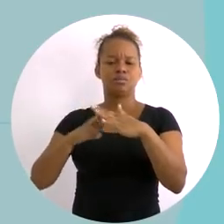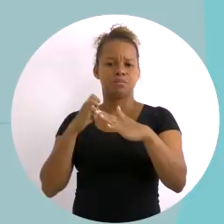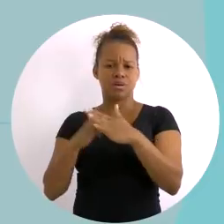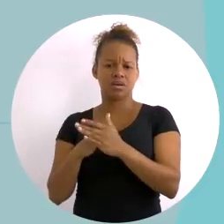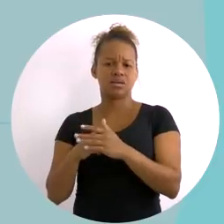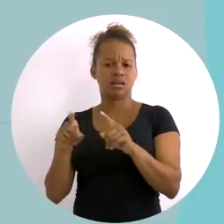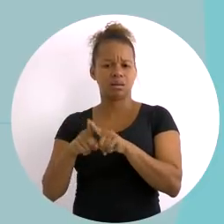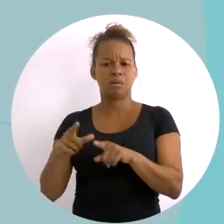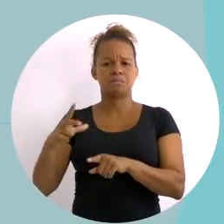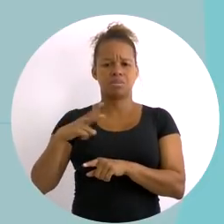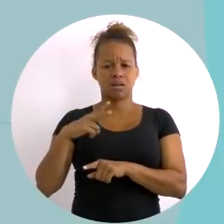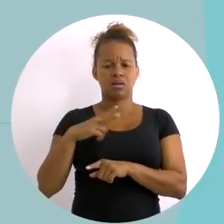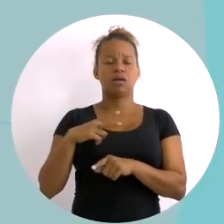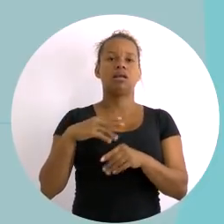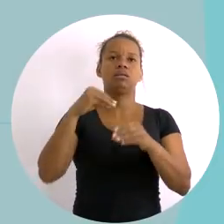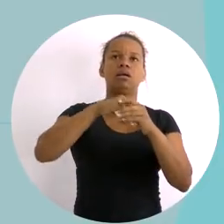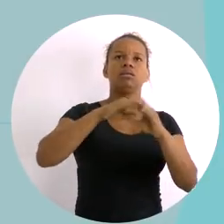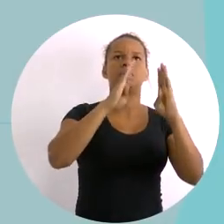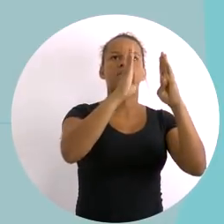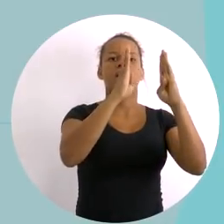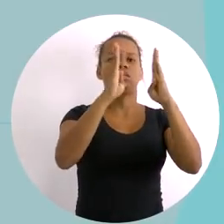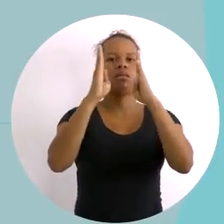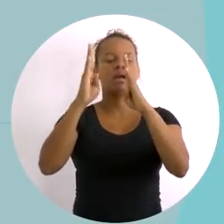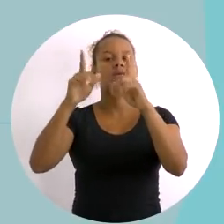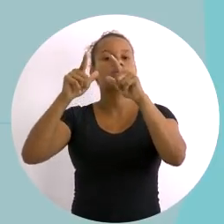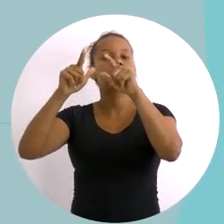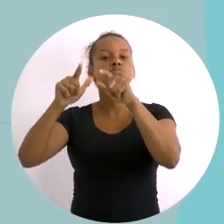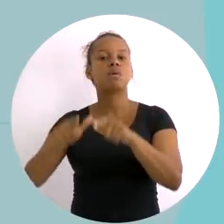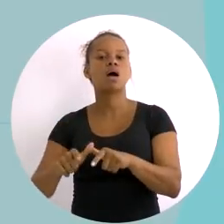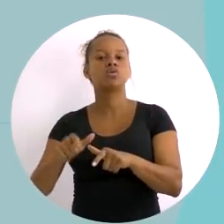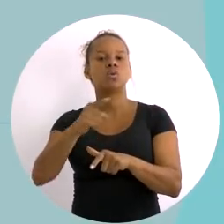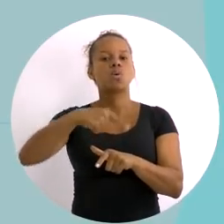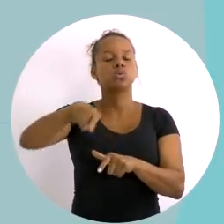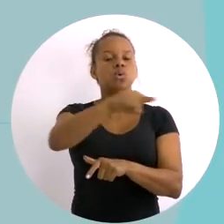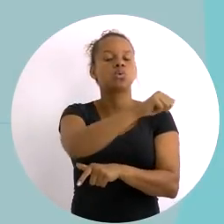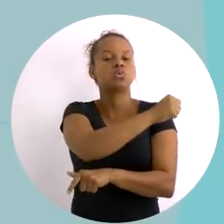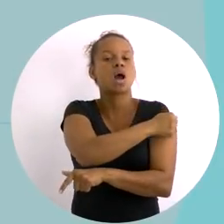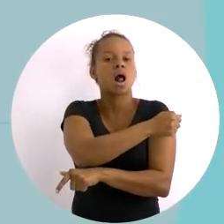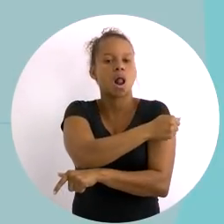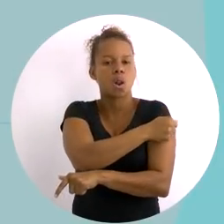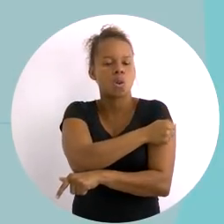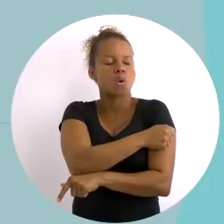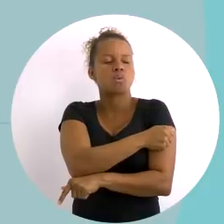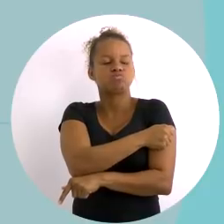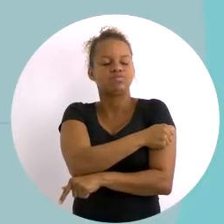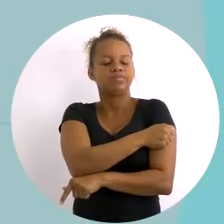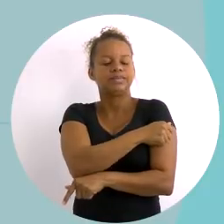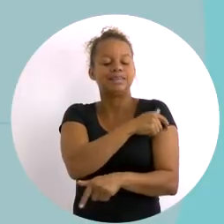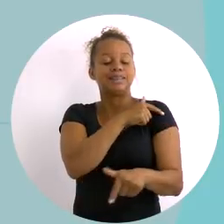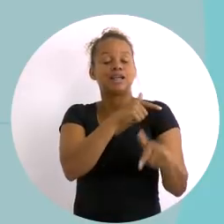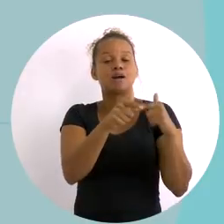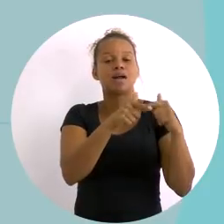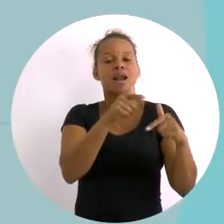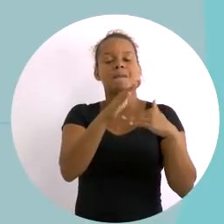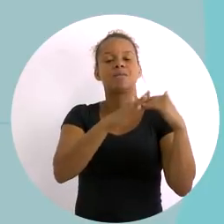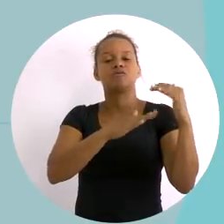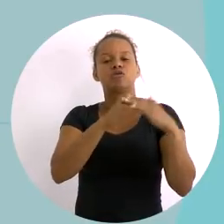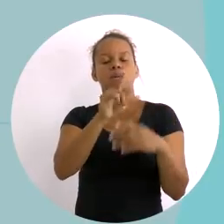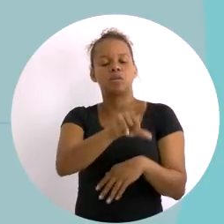e, em particular, nas bibliotecas, que é o espaço onde o nosso aluno decidiu trabalhar